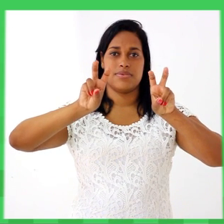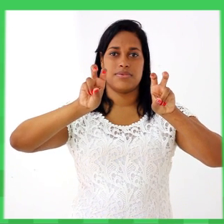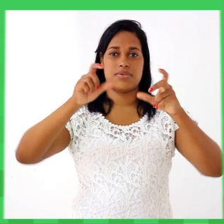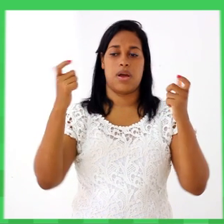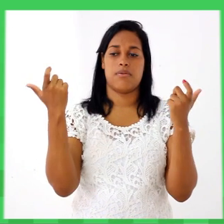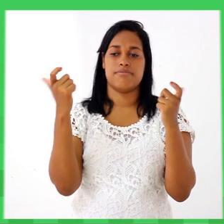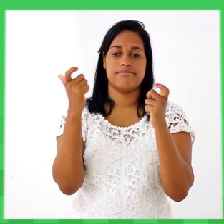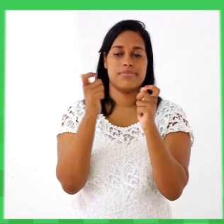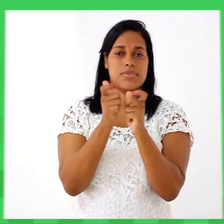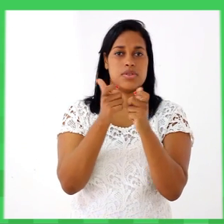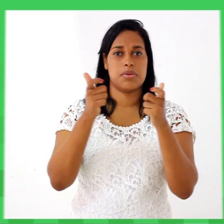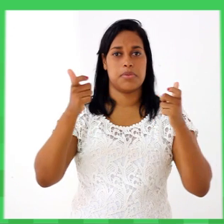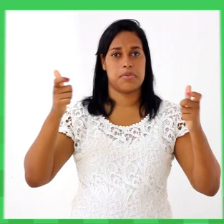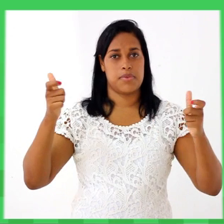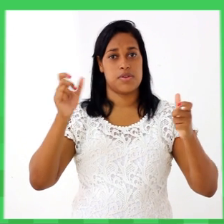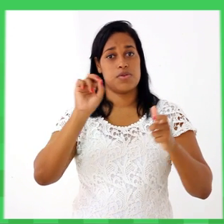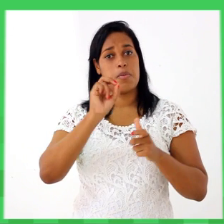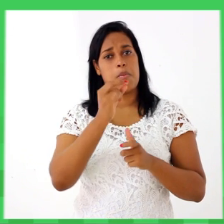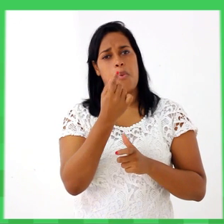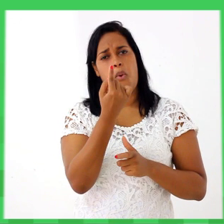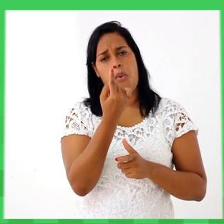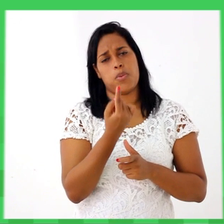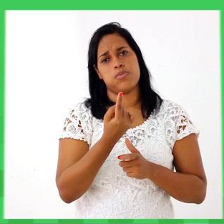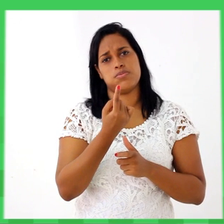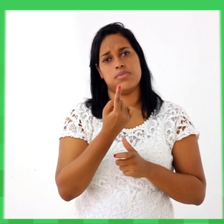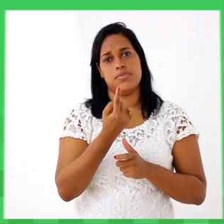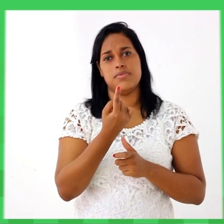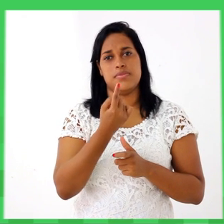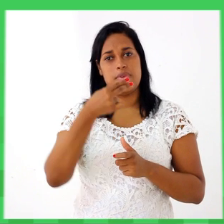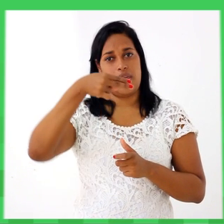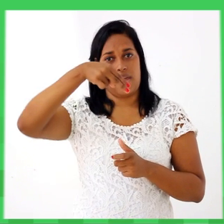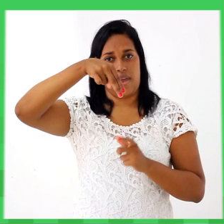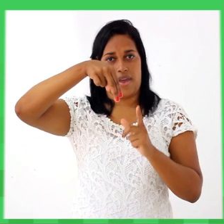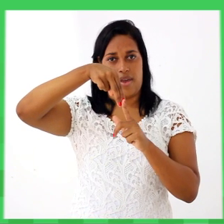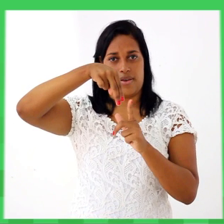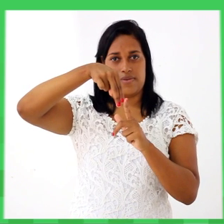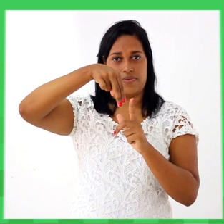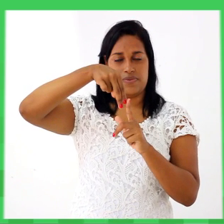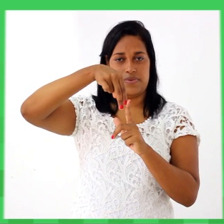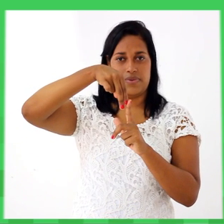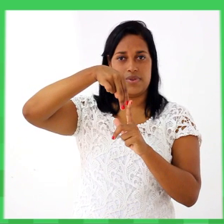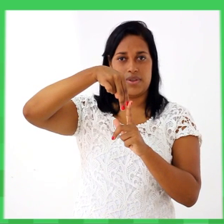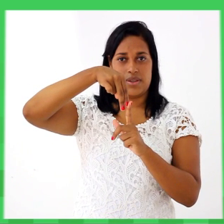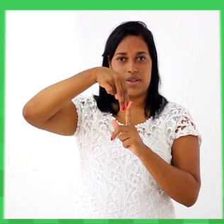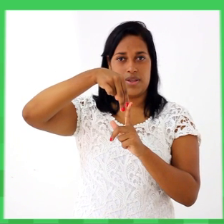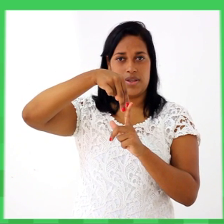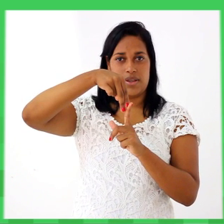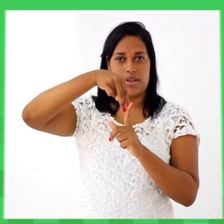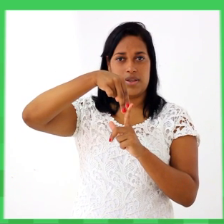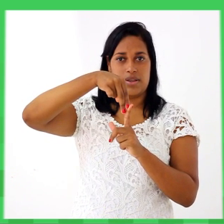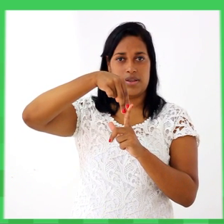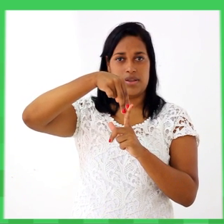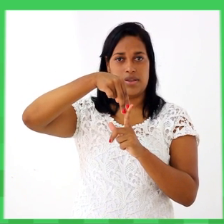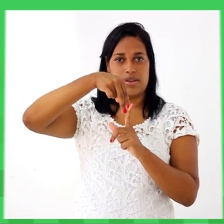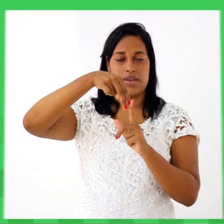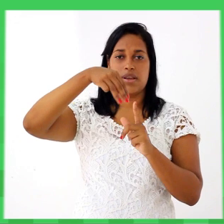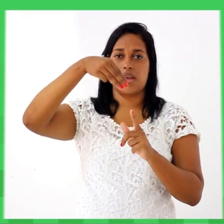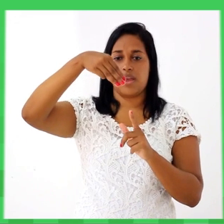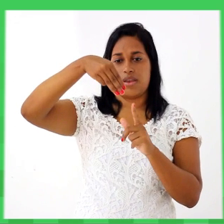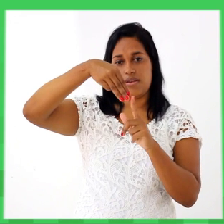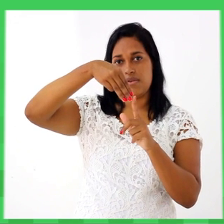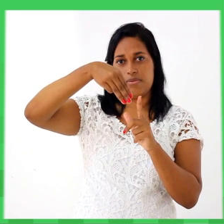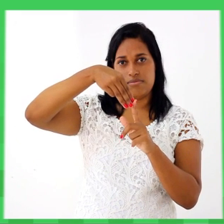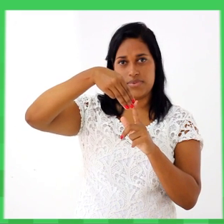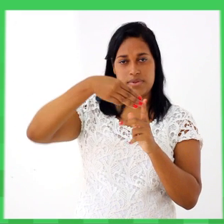máximo, ou só com um item só, como um N de muitos, que significa muitos, um M, que também